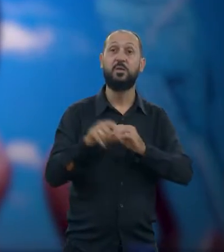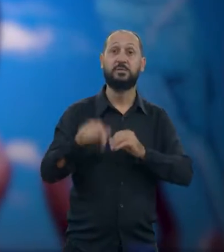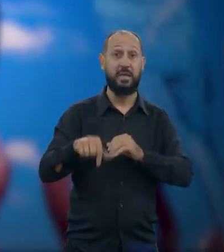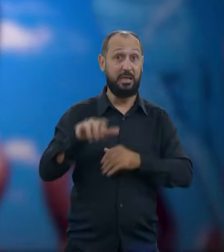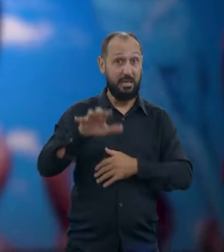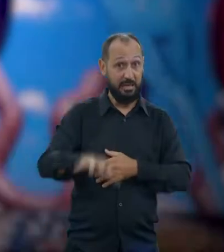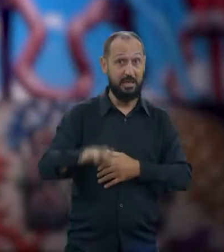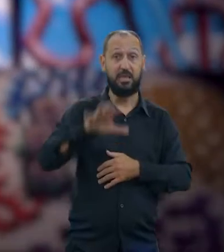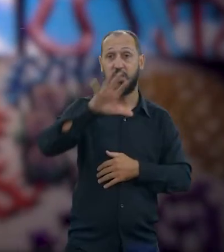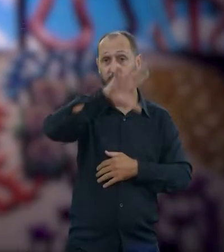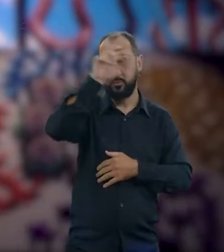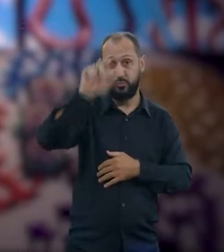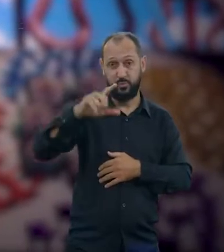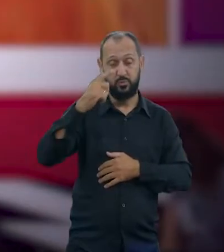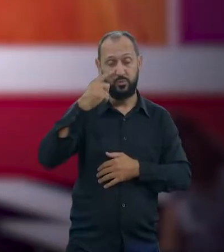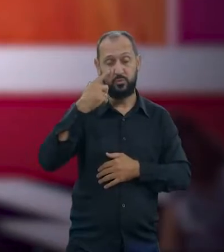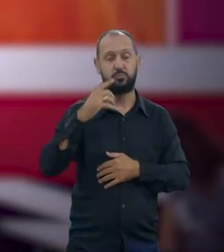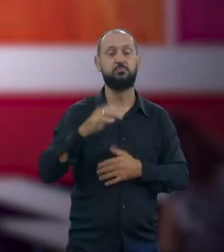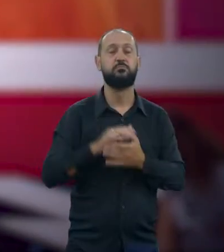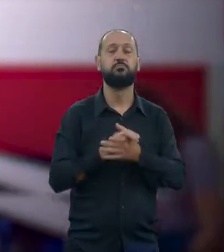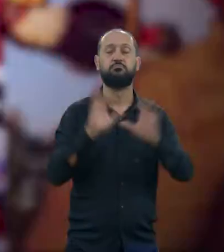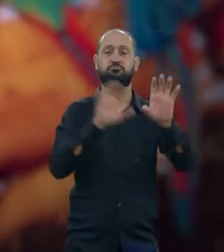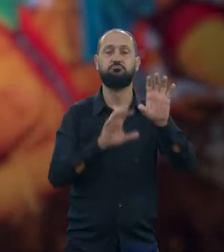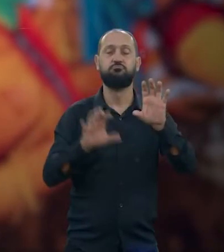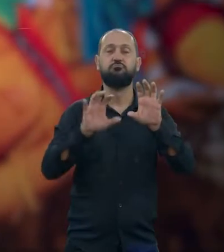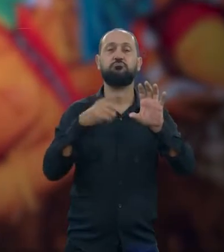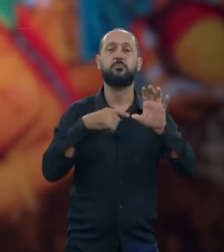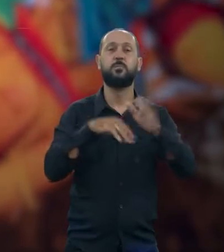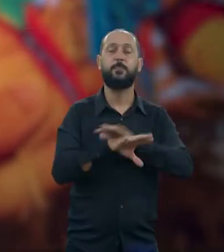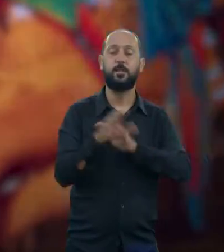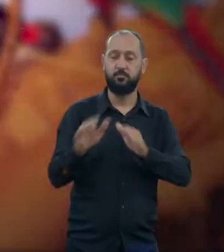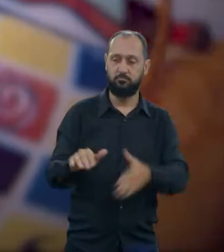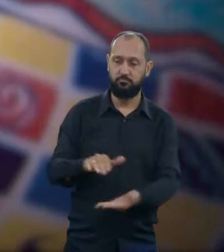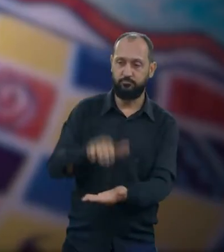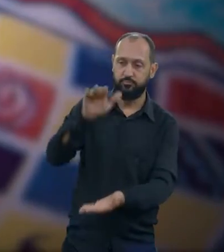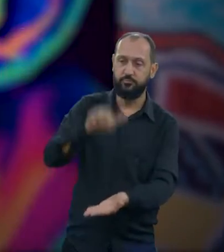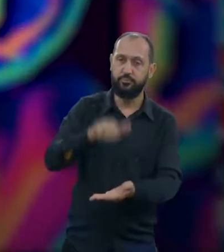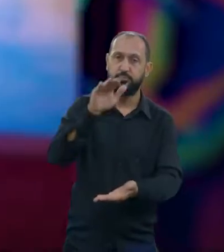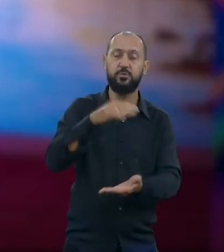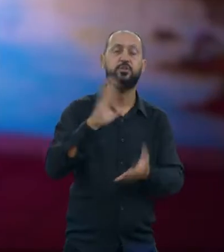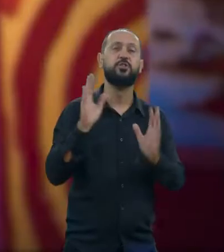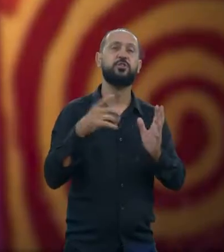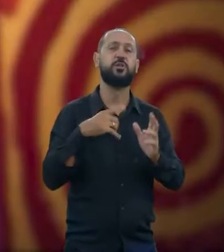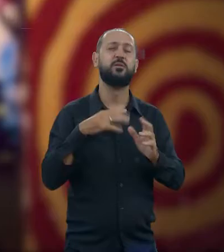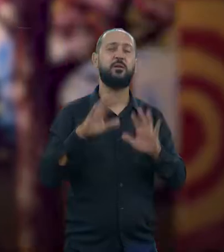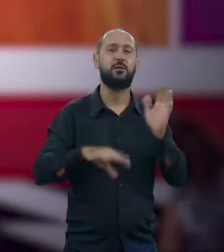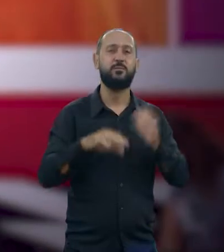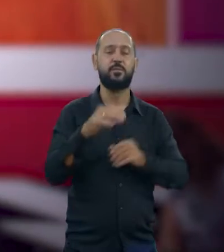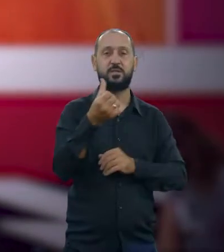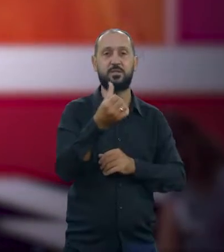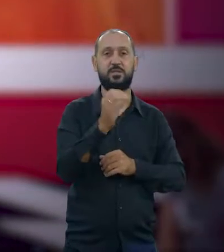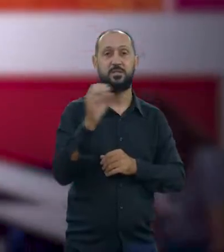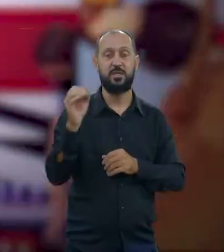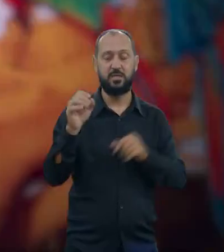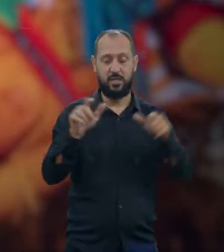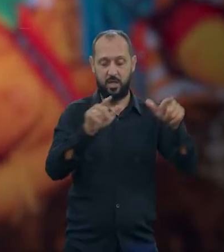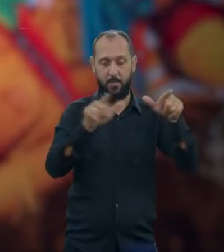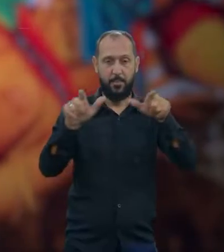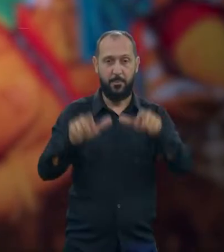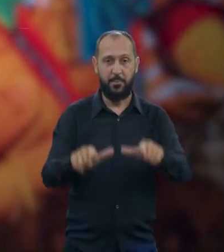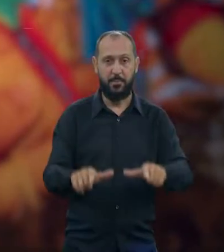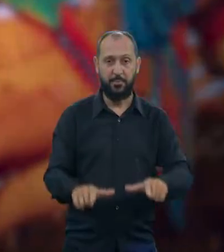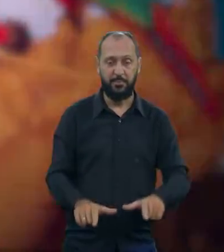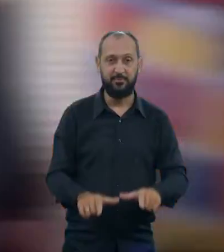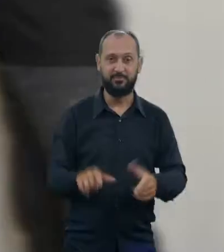regionais dos músicos que gravaram para o Mato Grosso do Sul. Hoje, esse acervo já consta com mais de